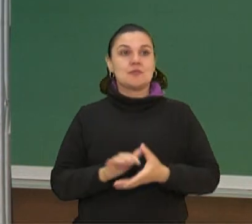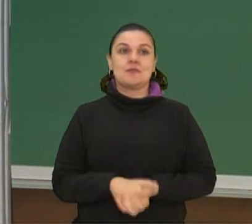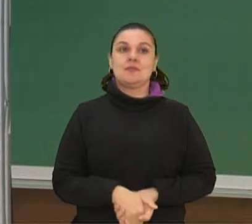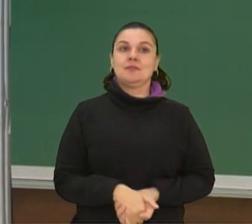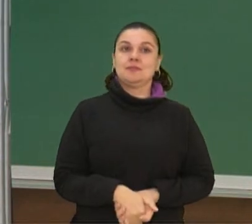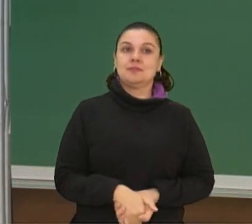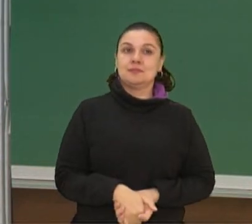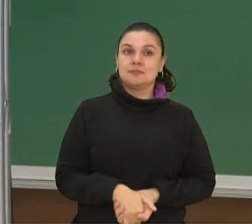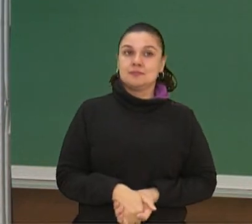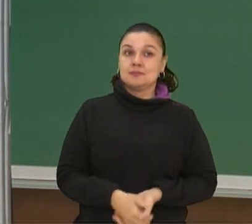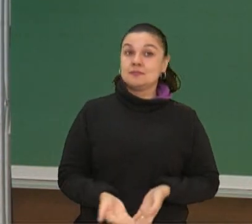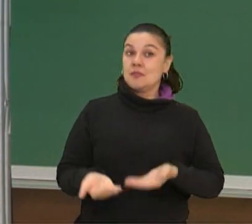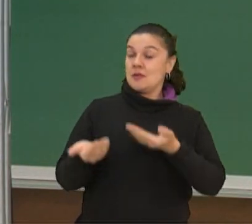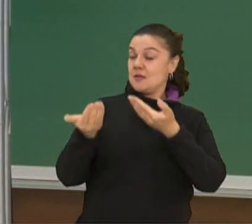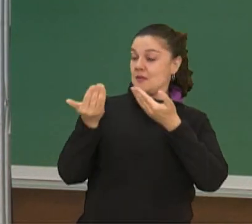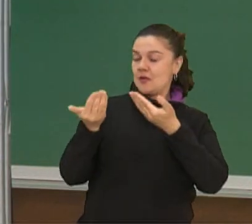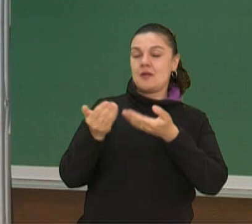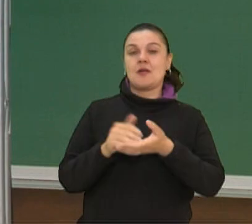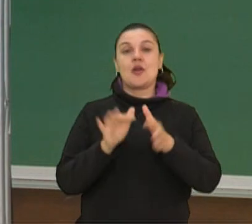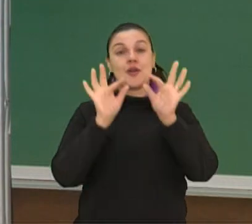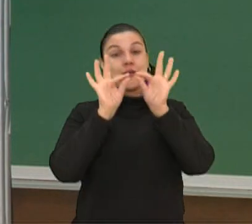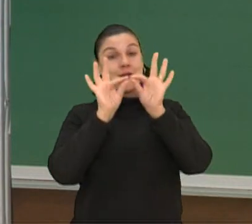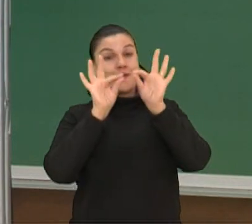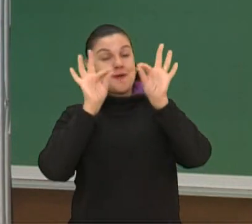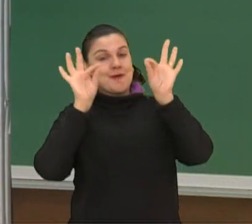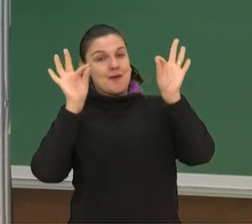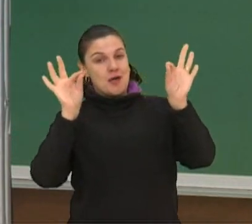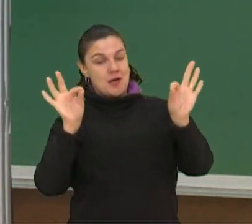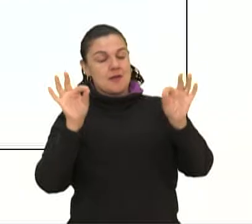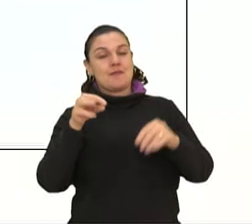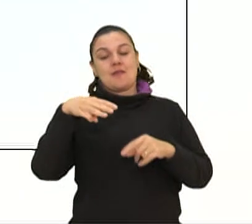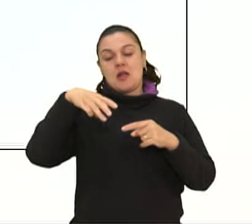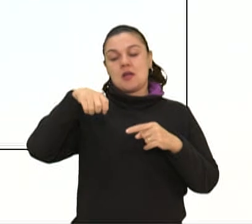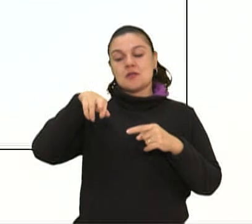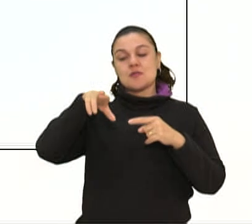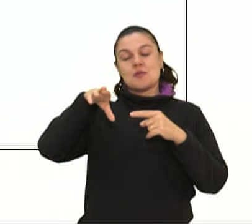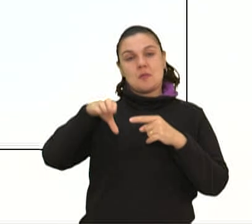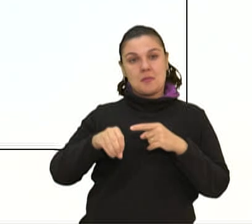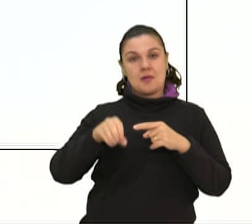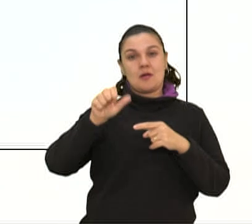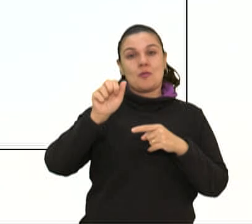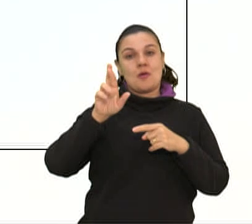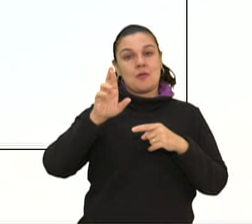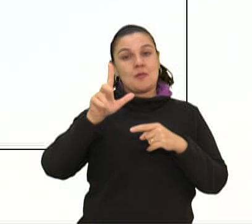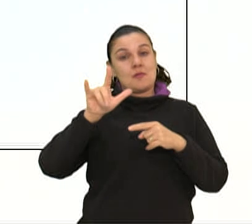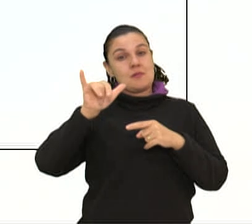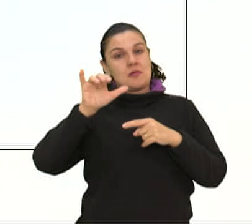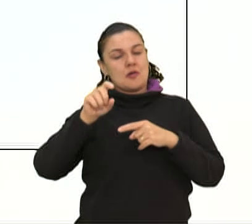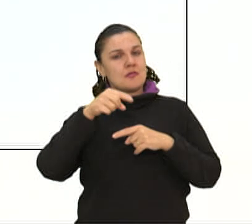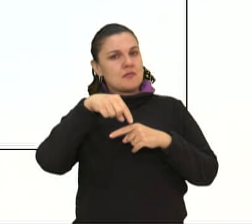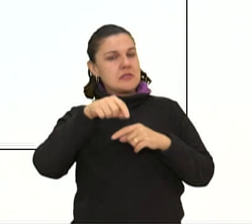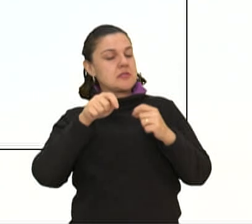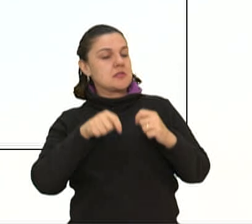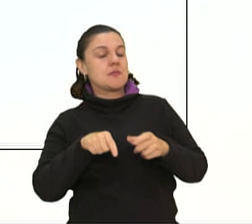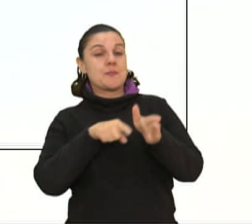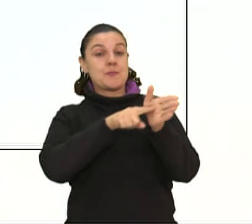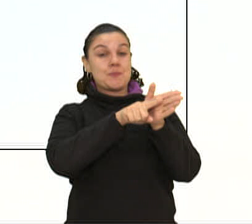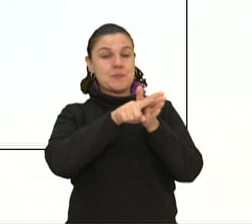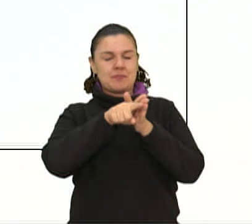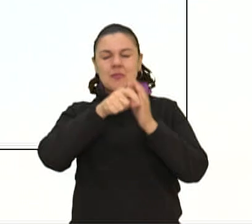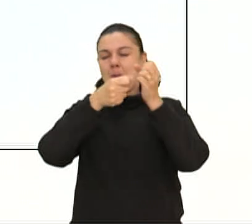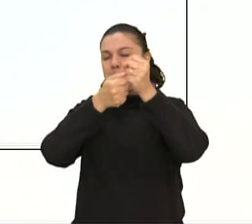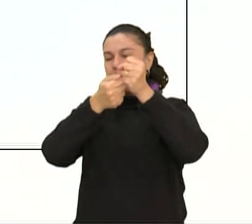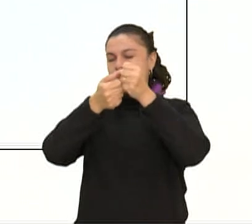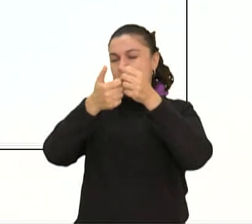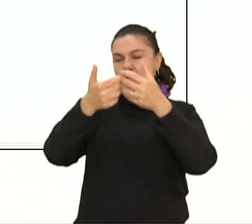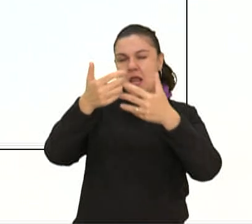muito pobre ou muito rico. O que importa é querer ser verdadeiramente